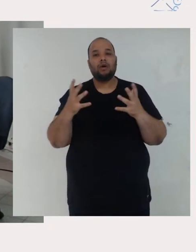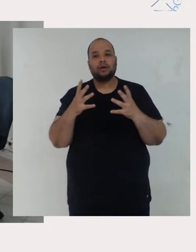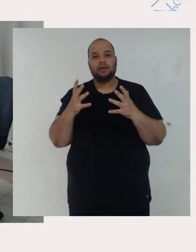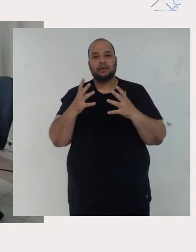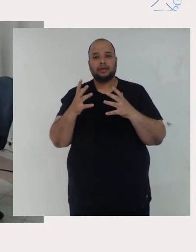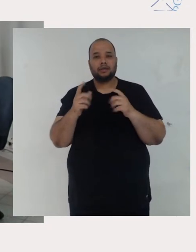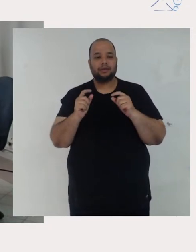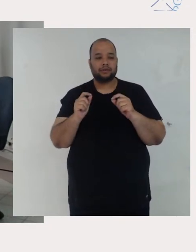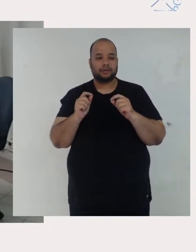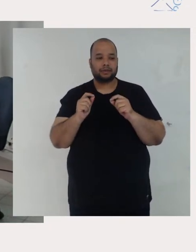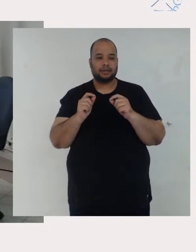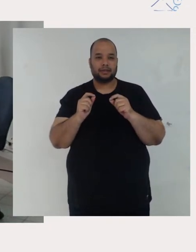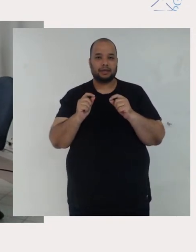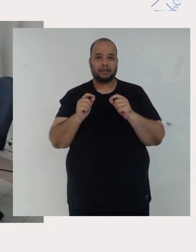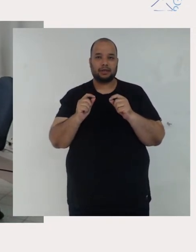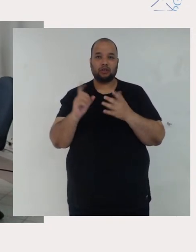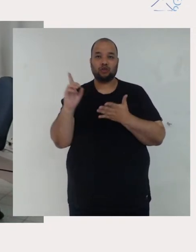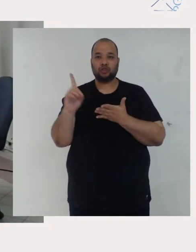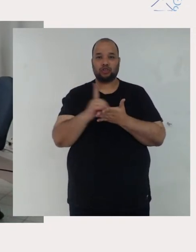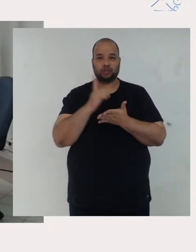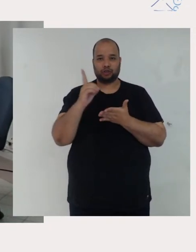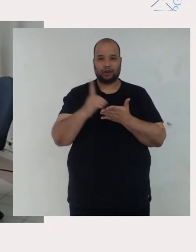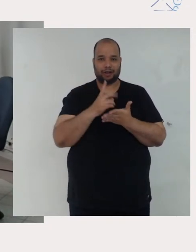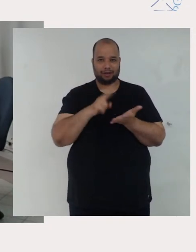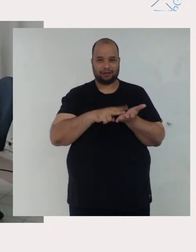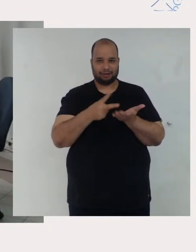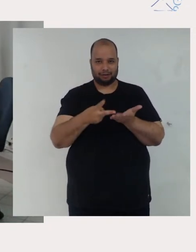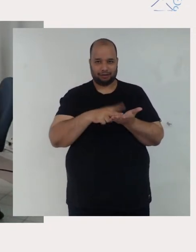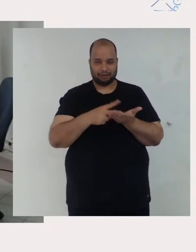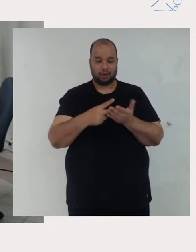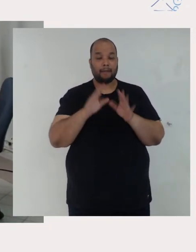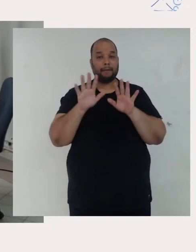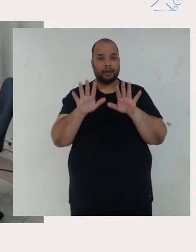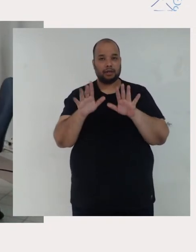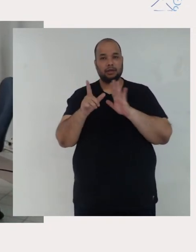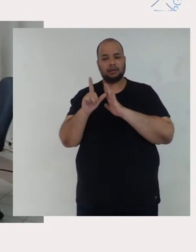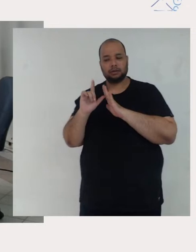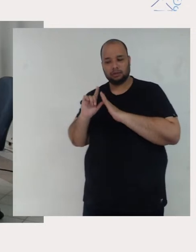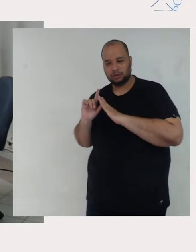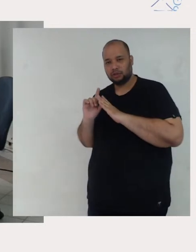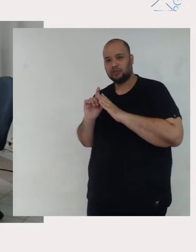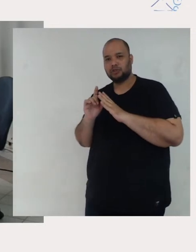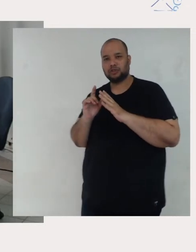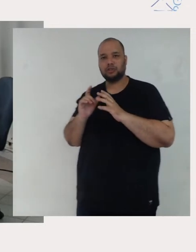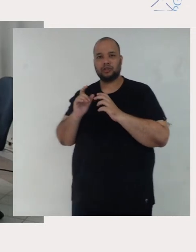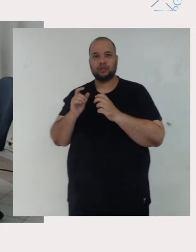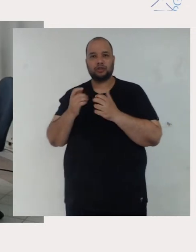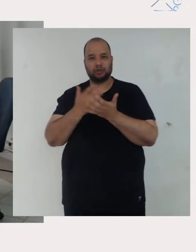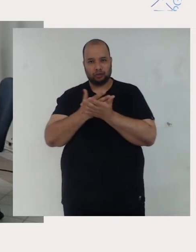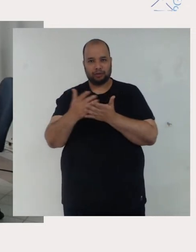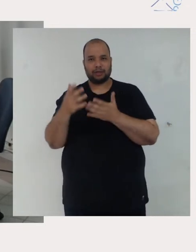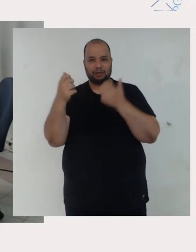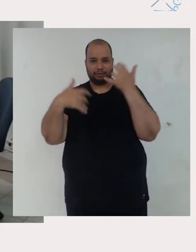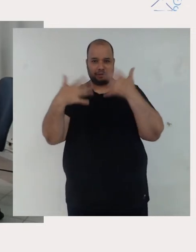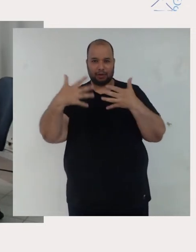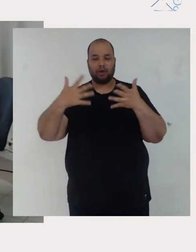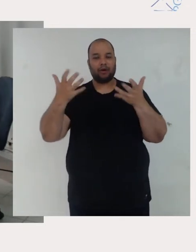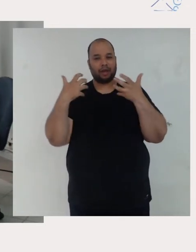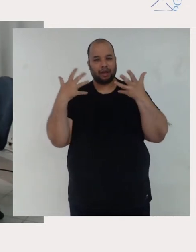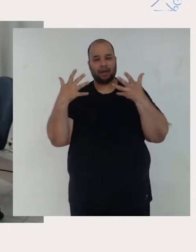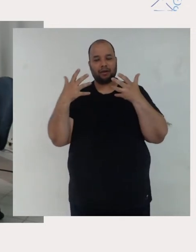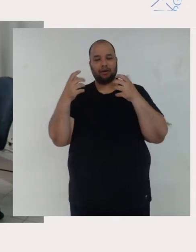Eu vou começar a falar sobre o dicionário de tradutores. Mas antes de começar a falar do dicionário de tradutores, eu gostaria de